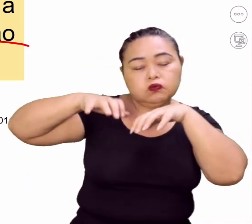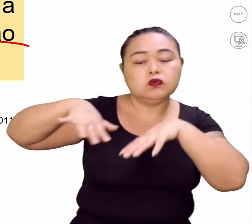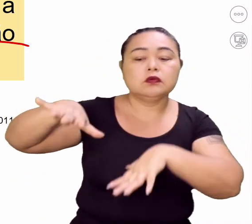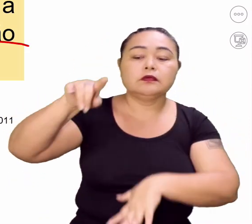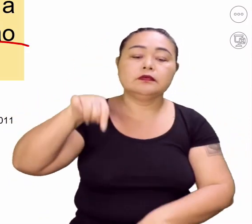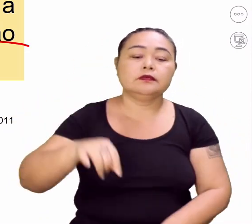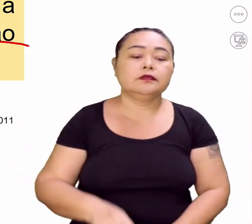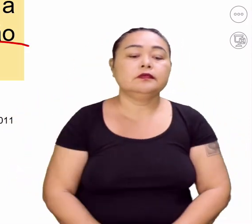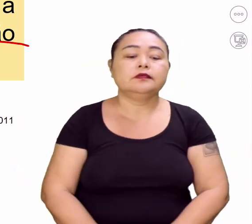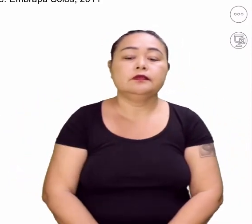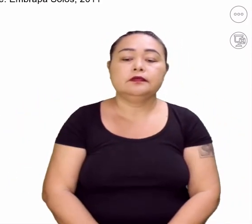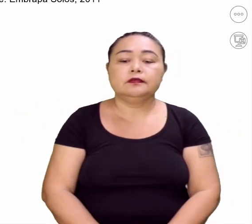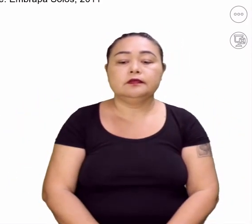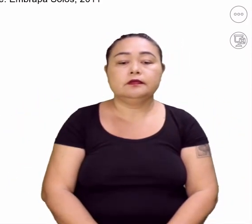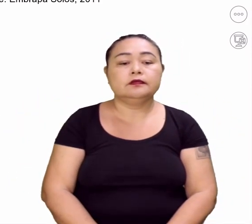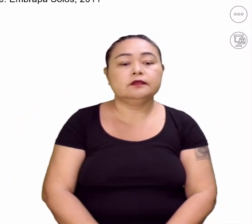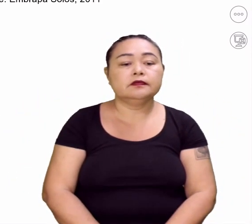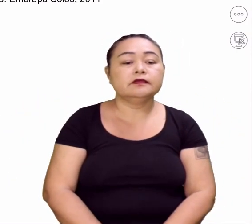região.